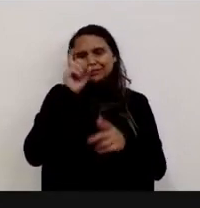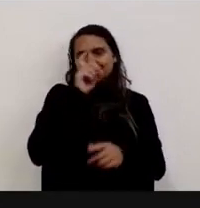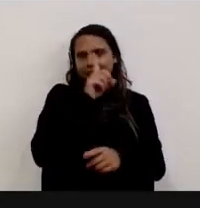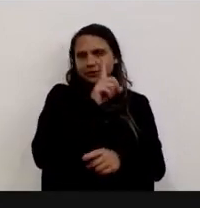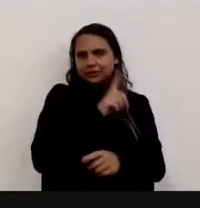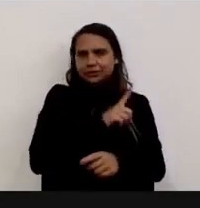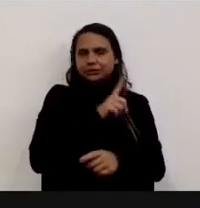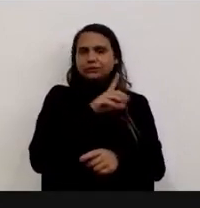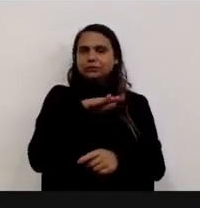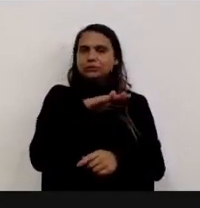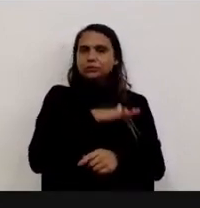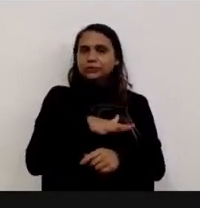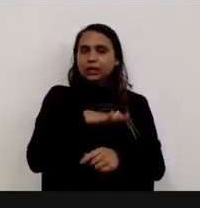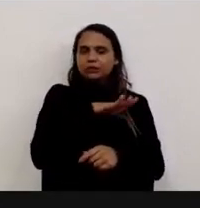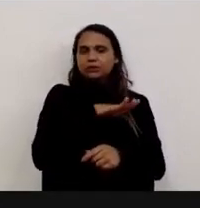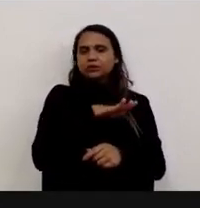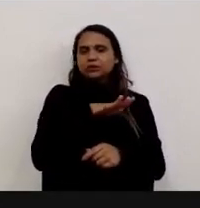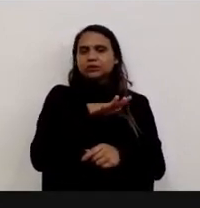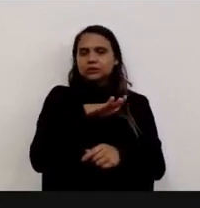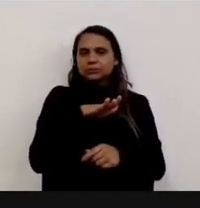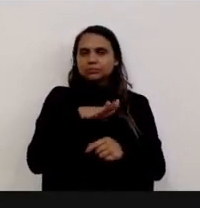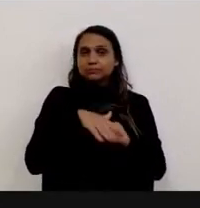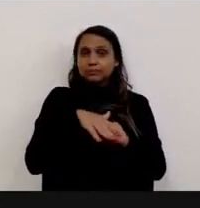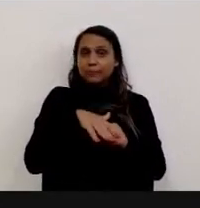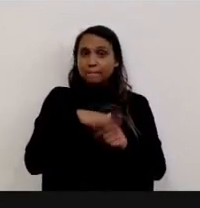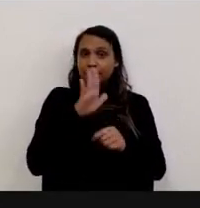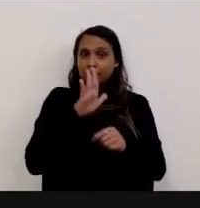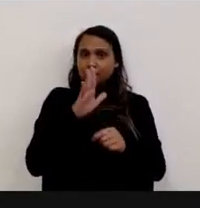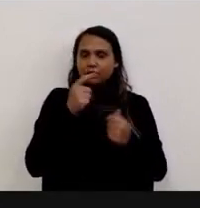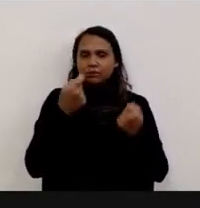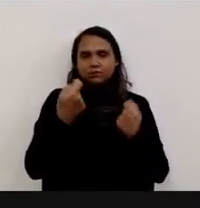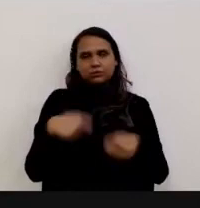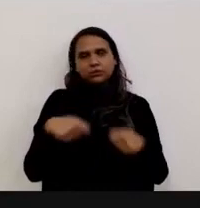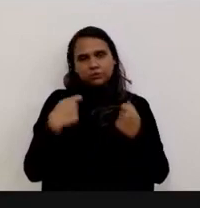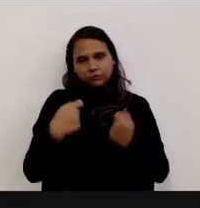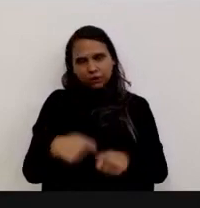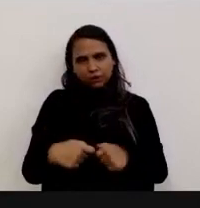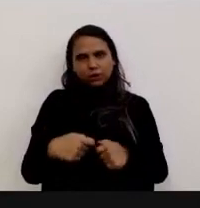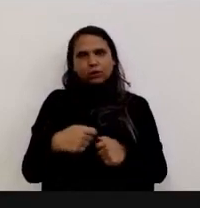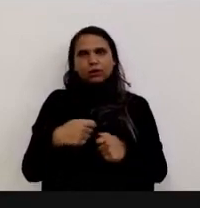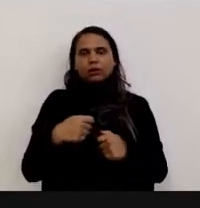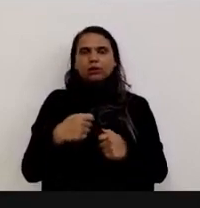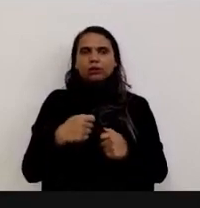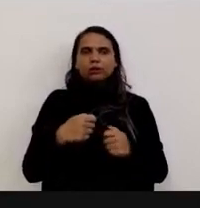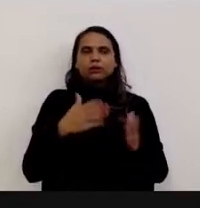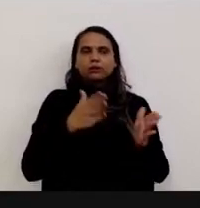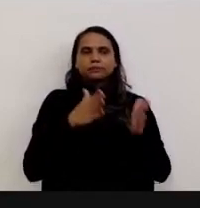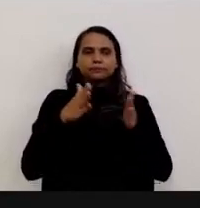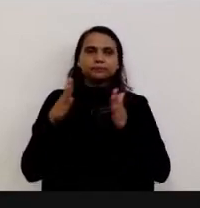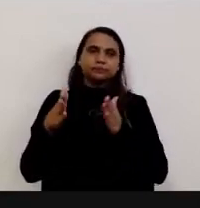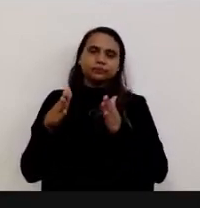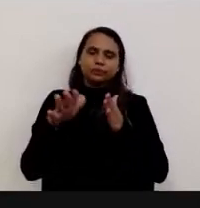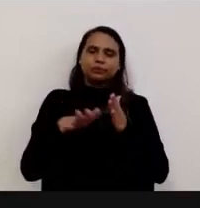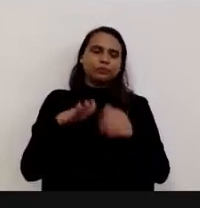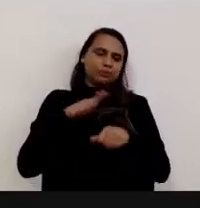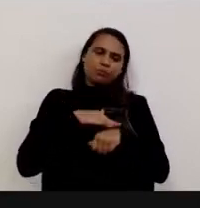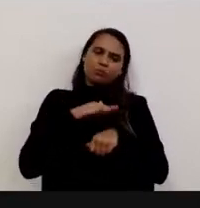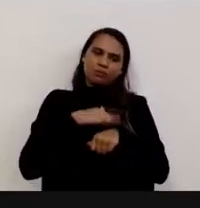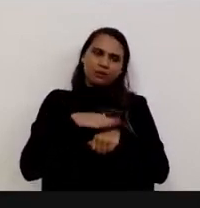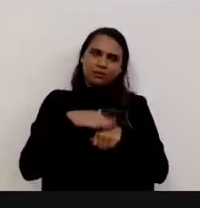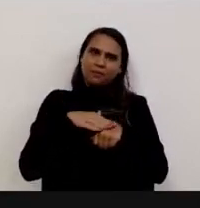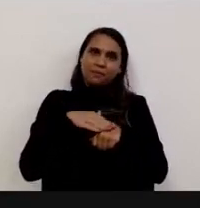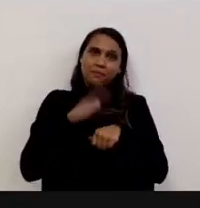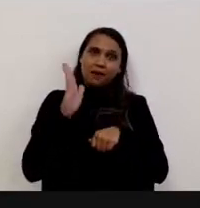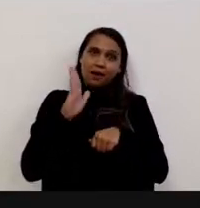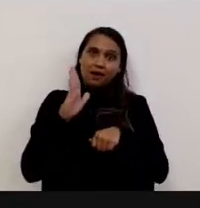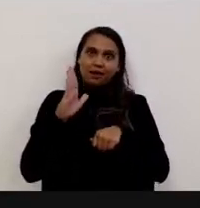que realmente seria mais necessária, né? Que é a ordem do dia, audiências públicas mais conturbadas, a ferramenta deixa um